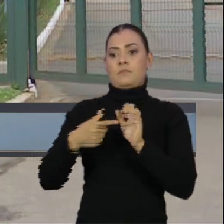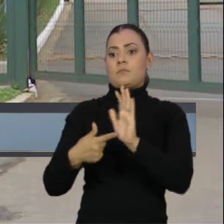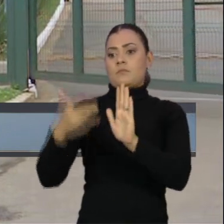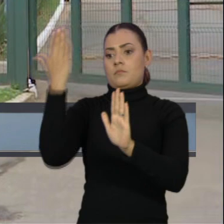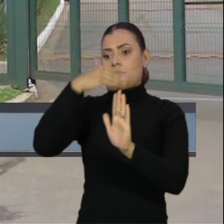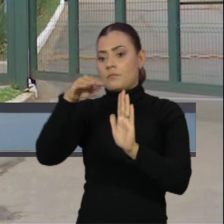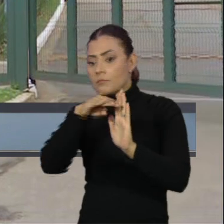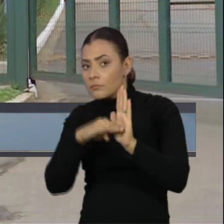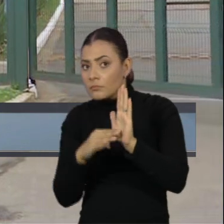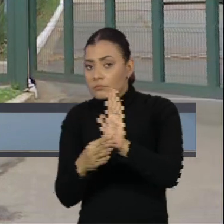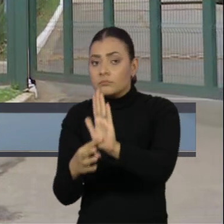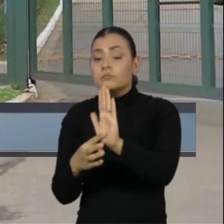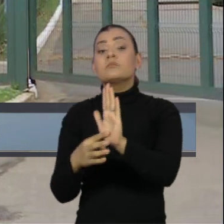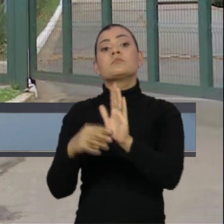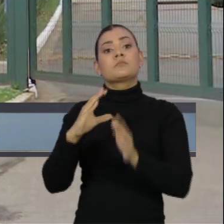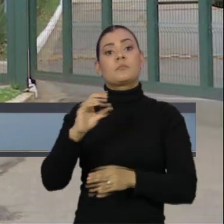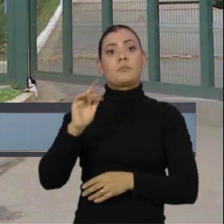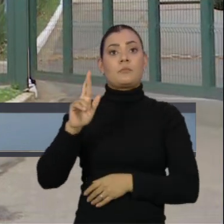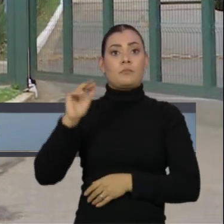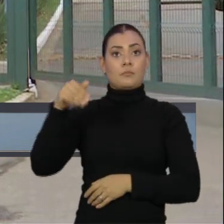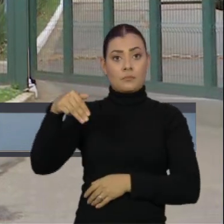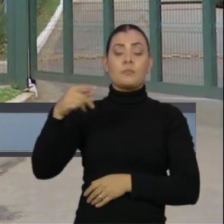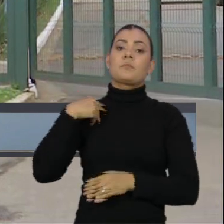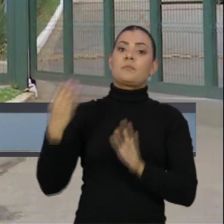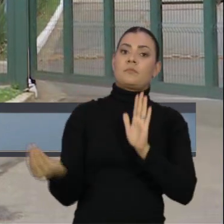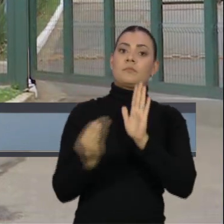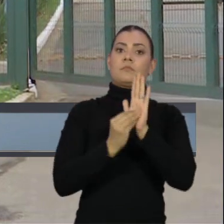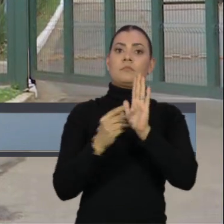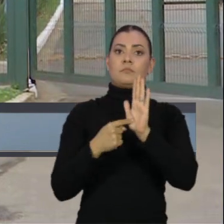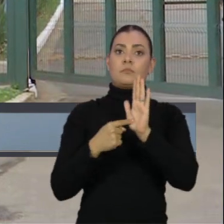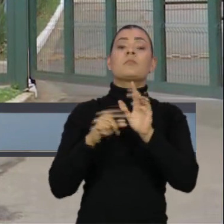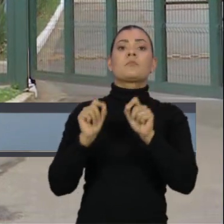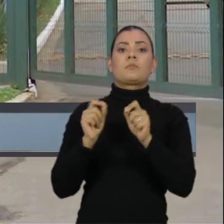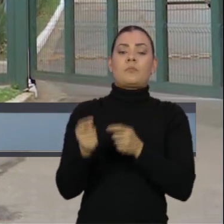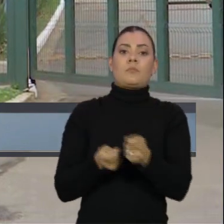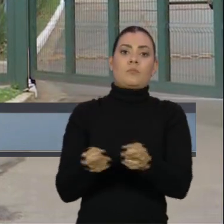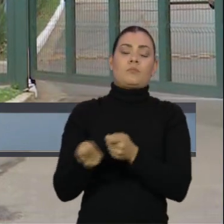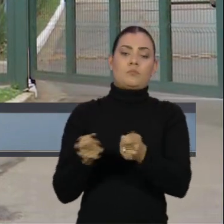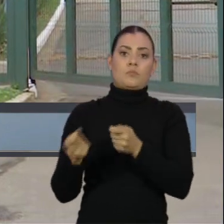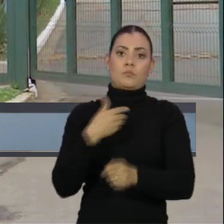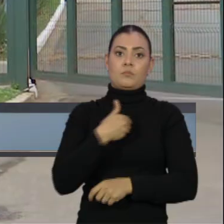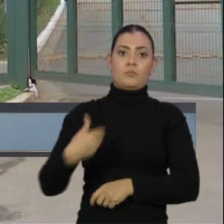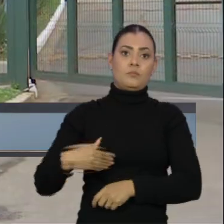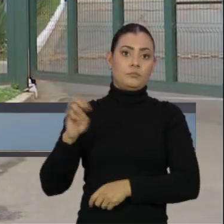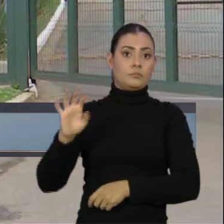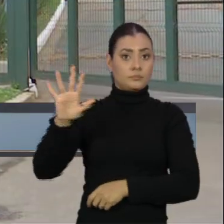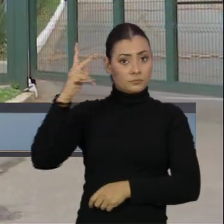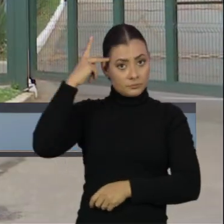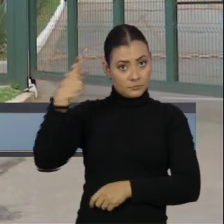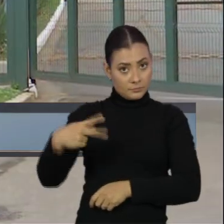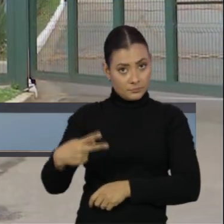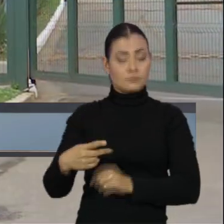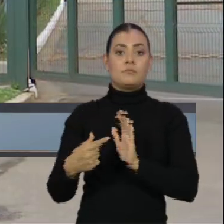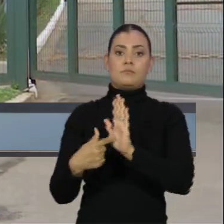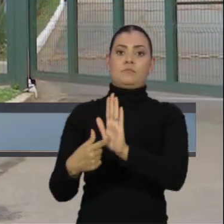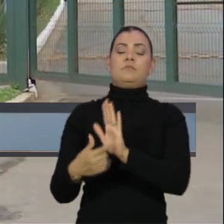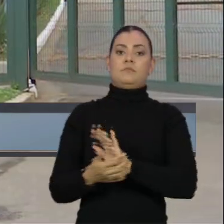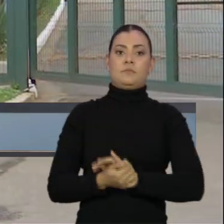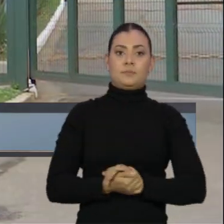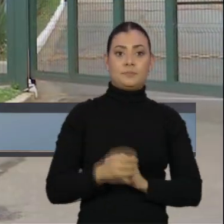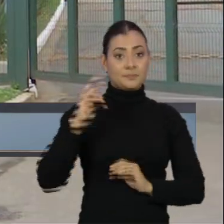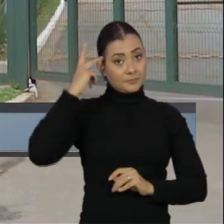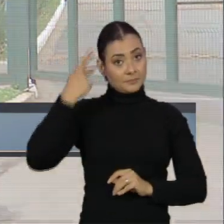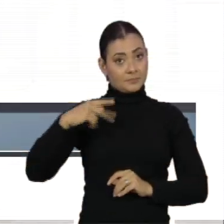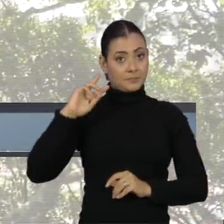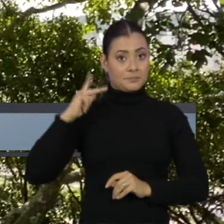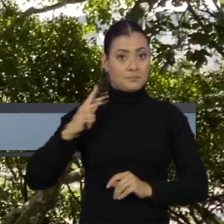acompanha e esse CRM será incluído no sistema de controle do Governo do Estado de São Paulo de